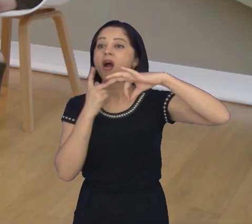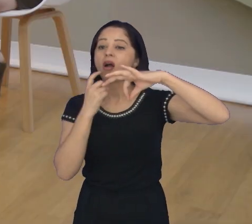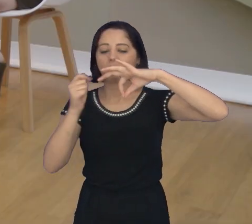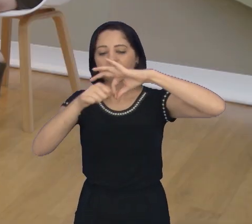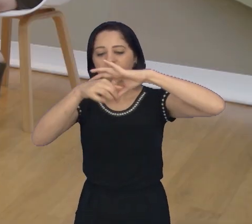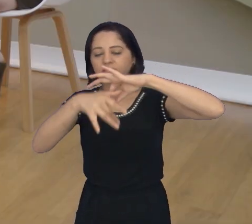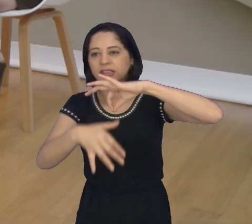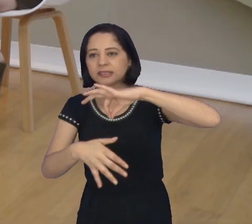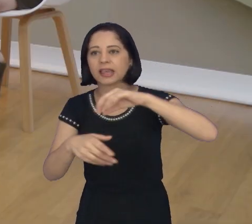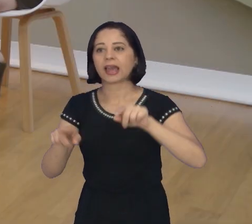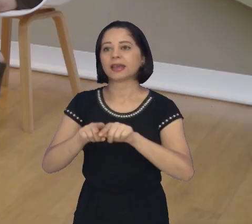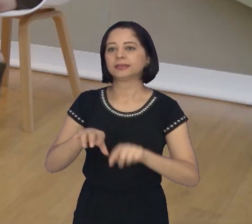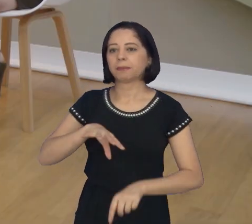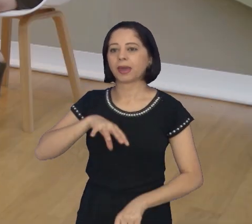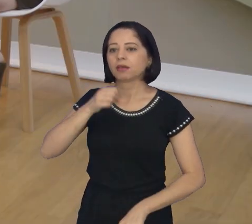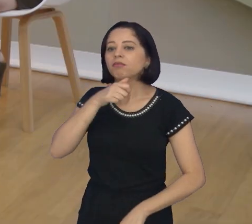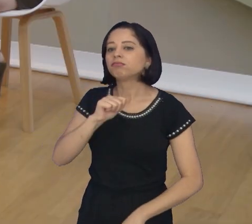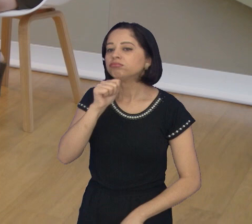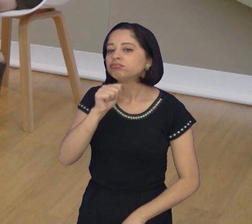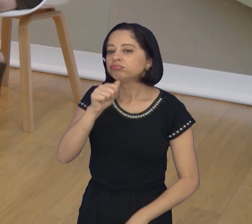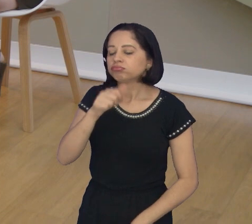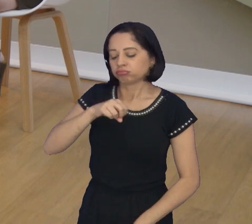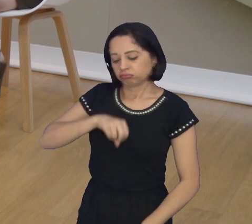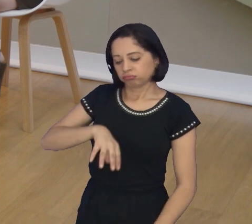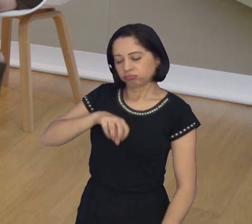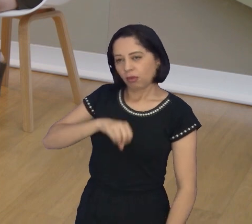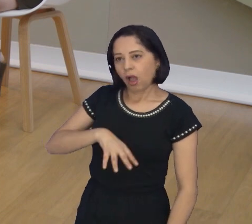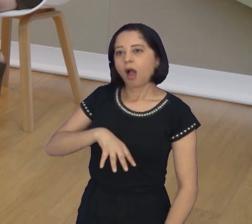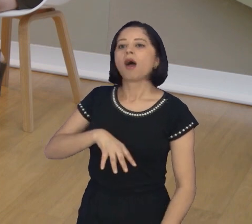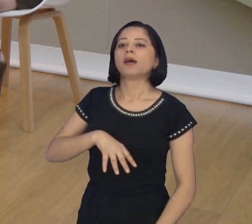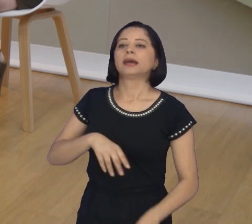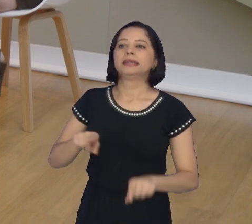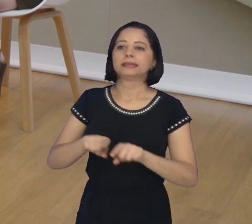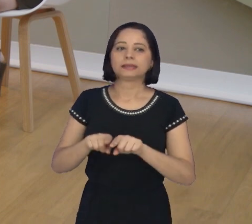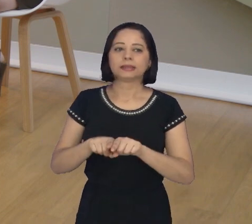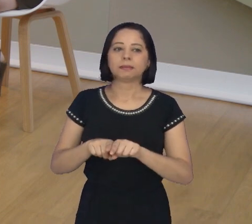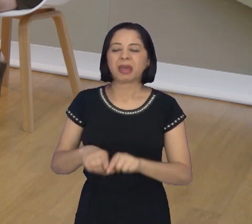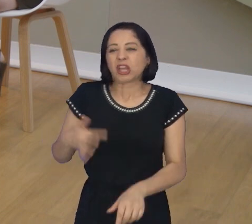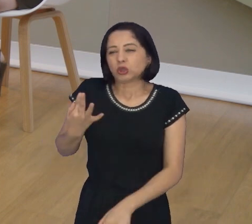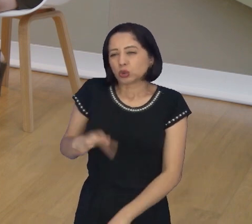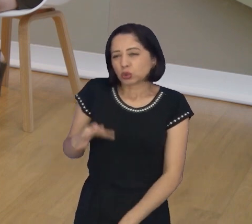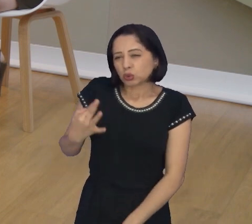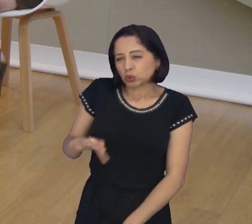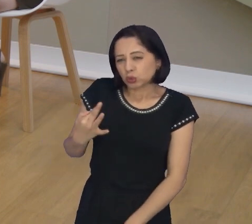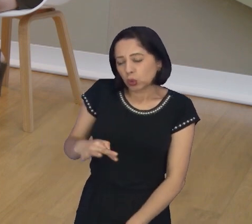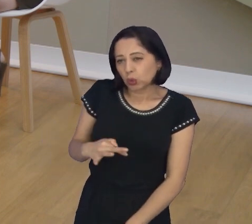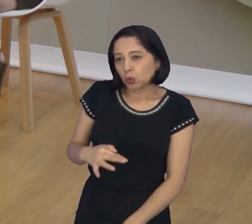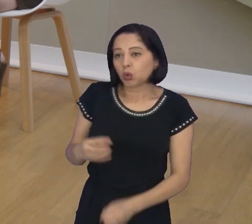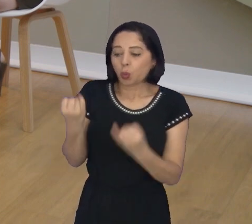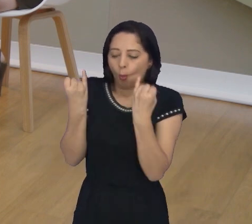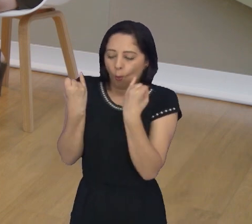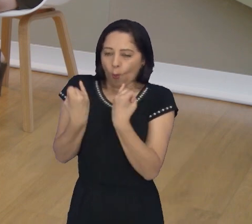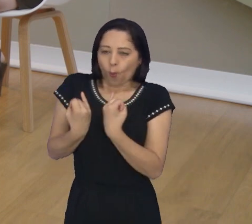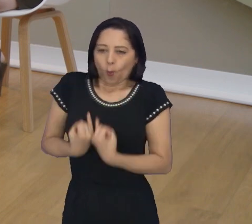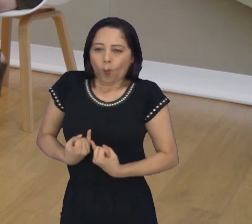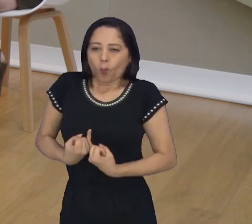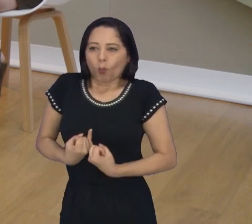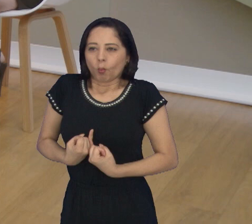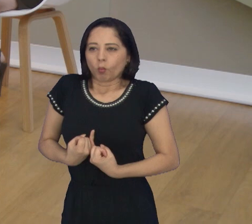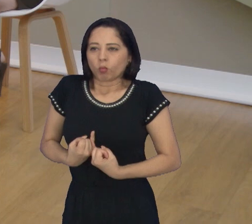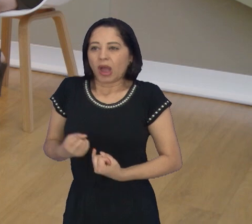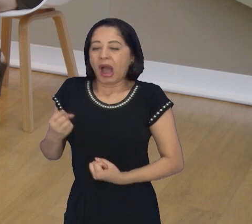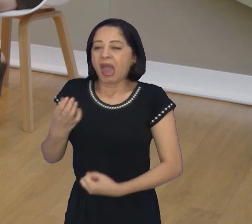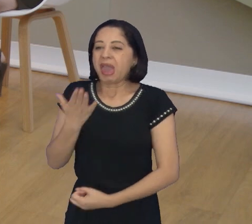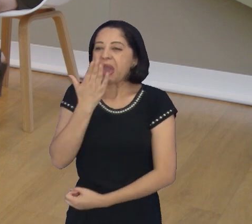menstruação, uma dor pélvica, um corrimento com odor diferente, perda de peso, perda de apetite.